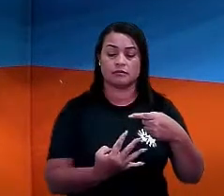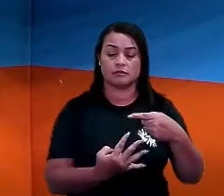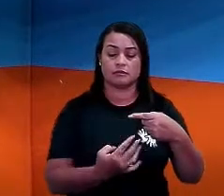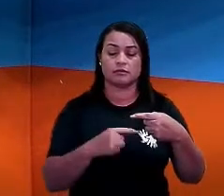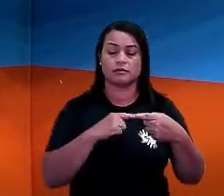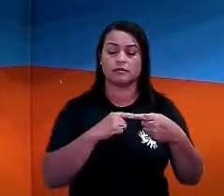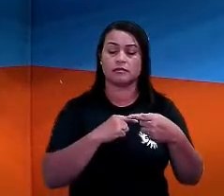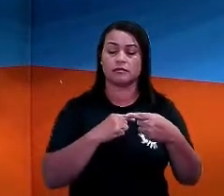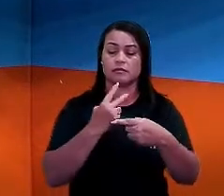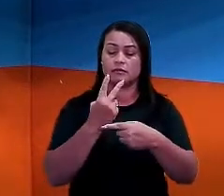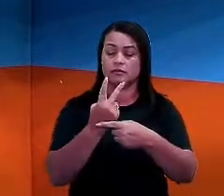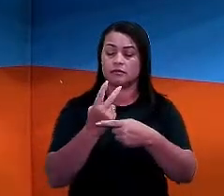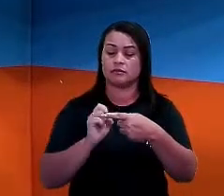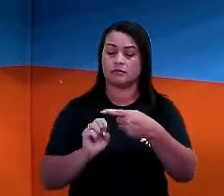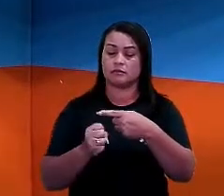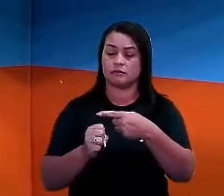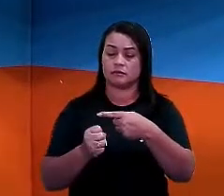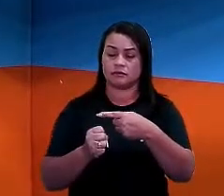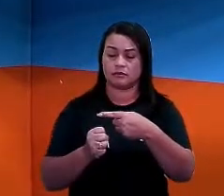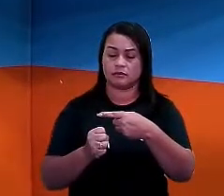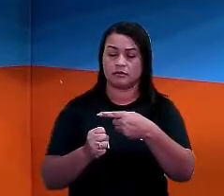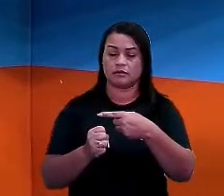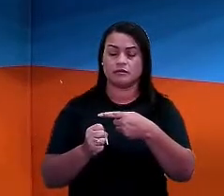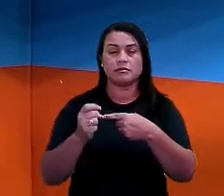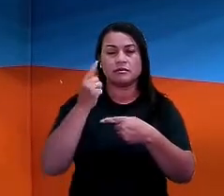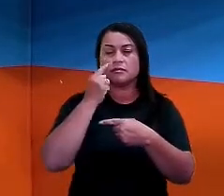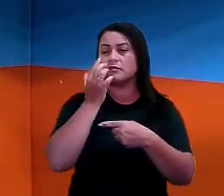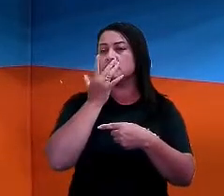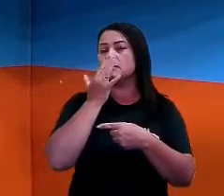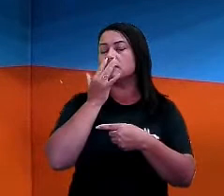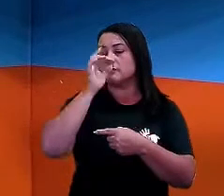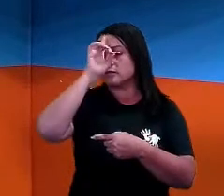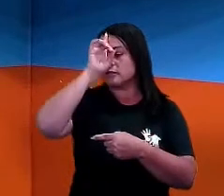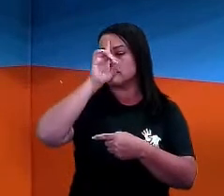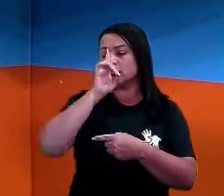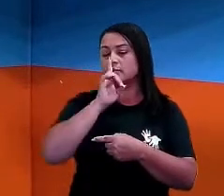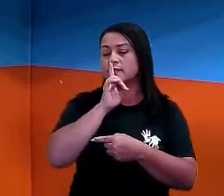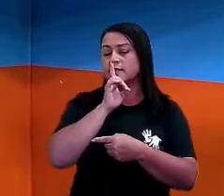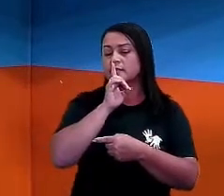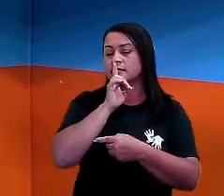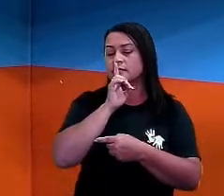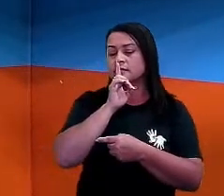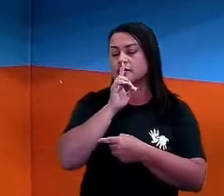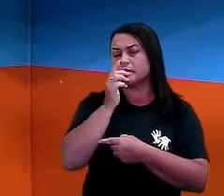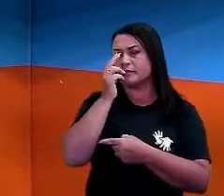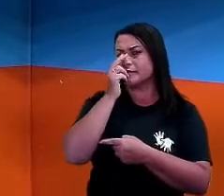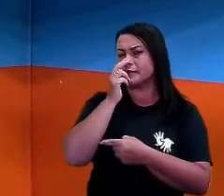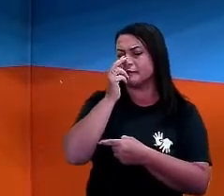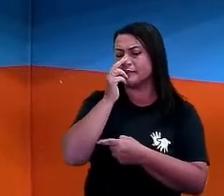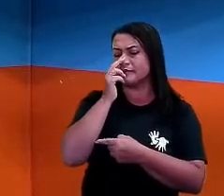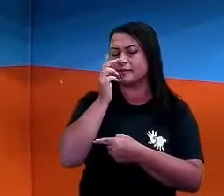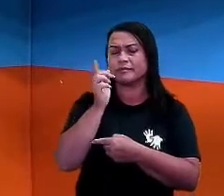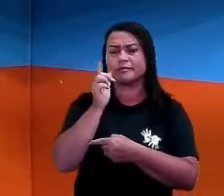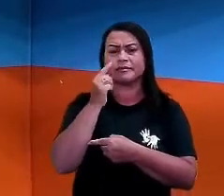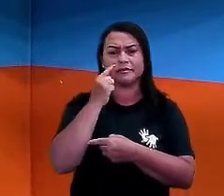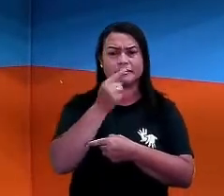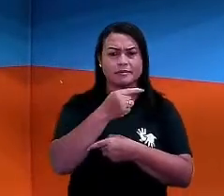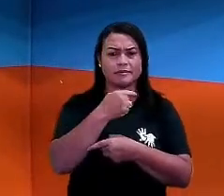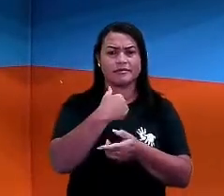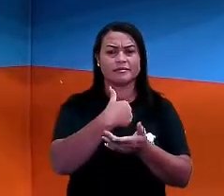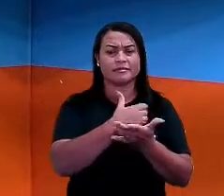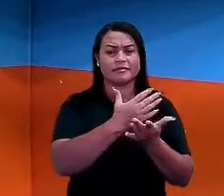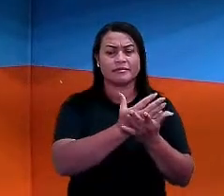e ela na forma de 2/8. Ó, a partezinha amarela, gente, quando eu pego aqui, é o mesmo tamanho daqui.